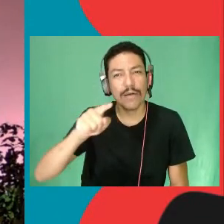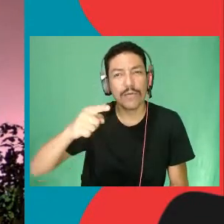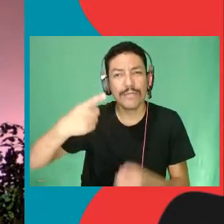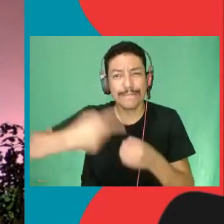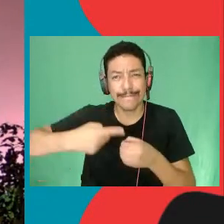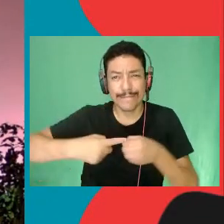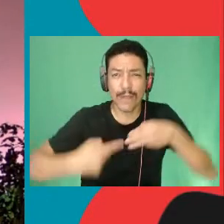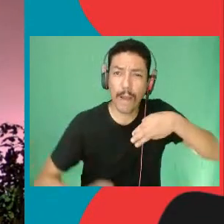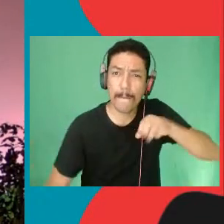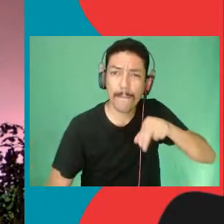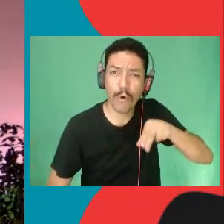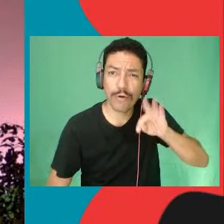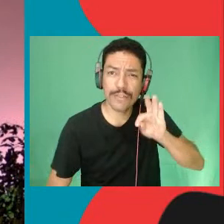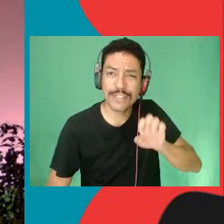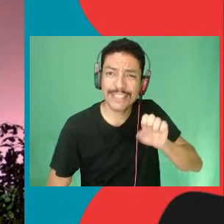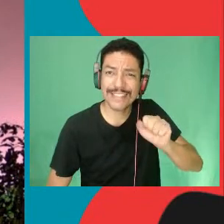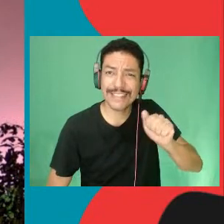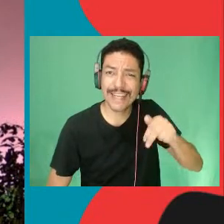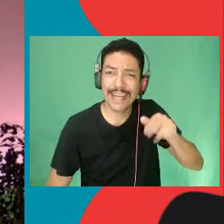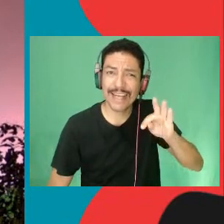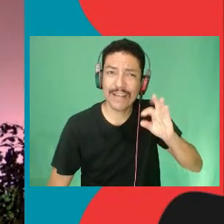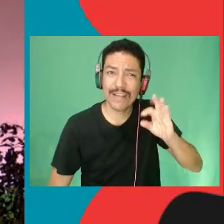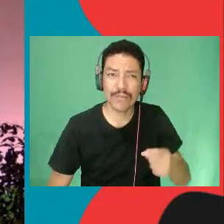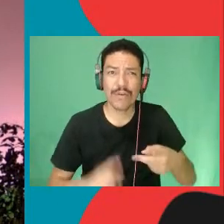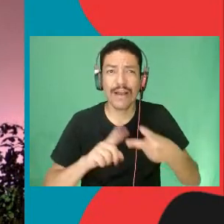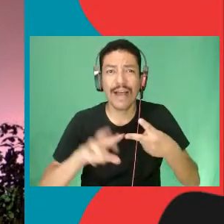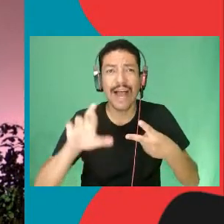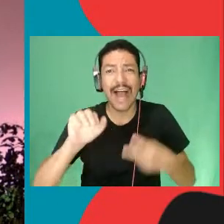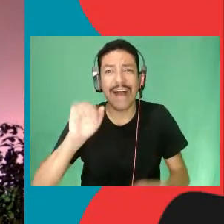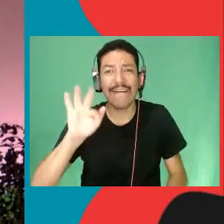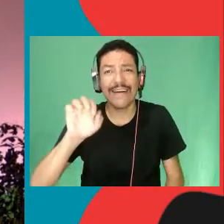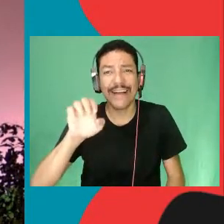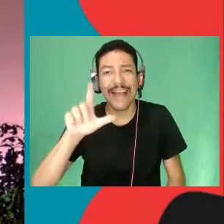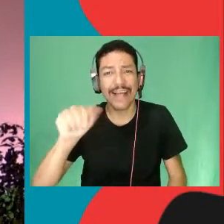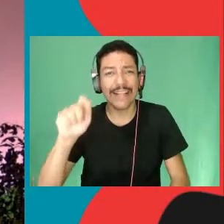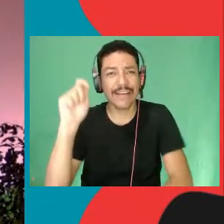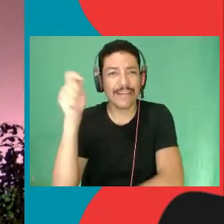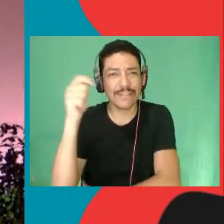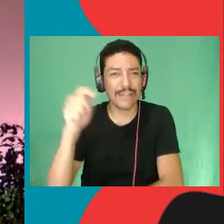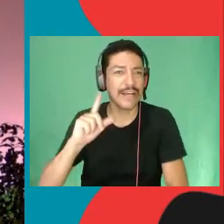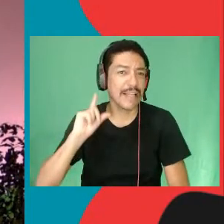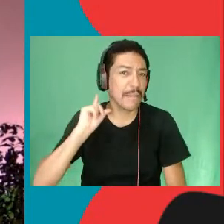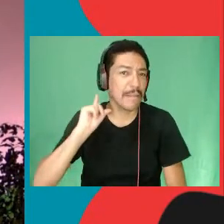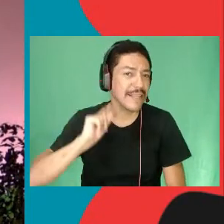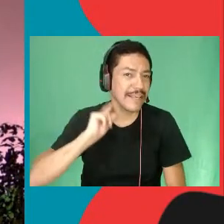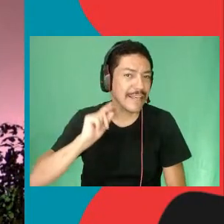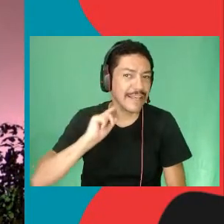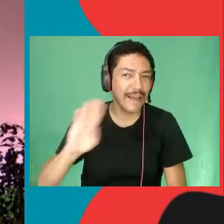Minas Gerais. Rafaela, Rio Grande do Sul. Ana Maria! Opa, Ana Maria BH.